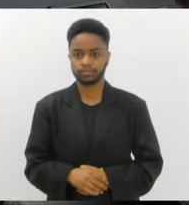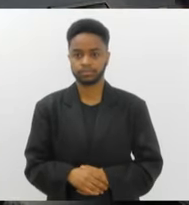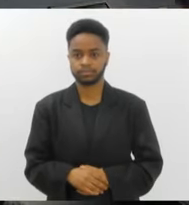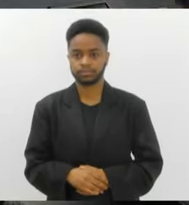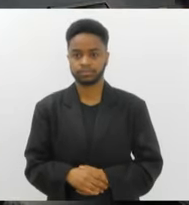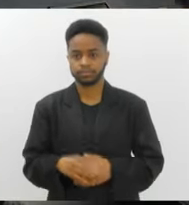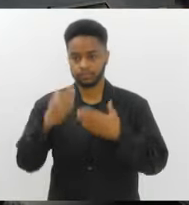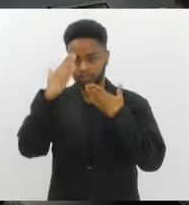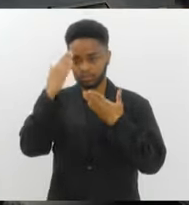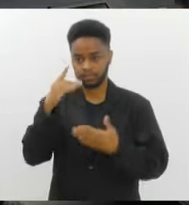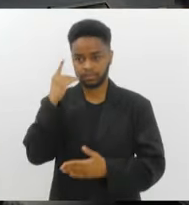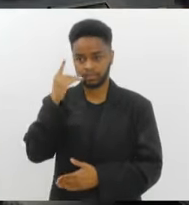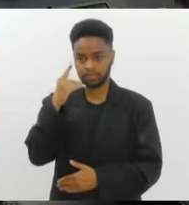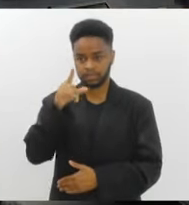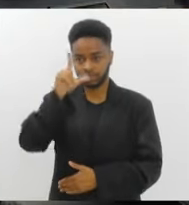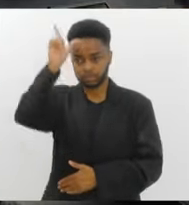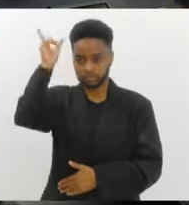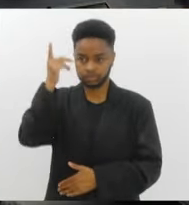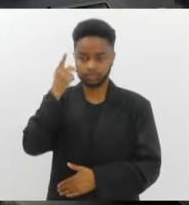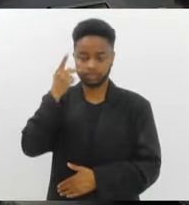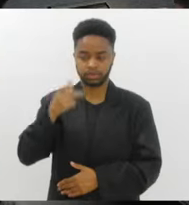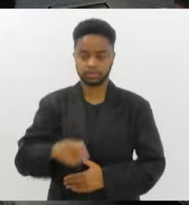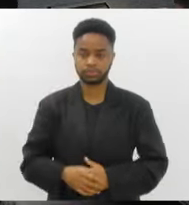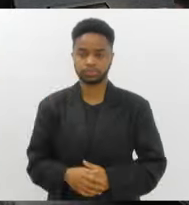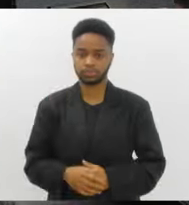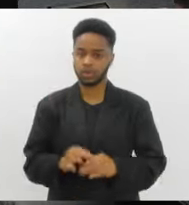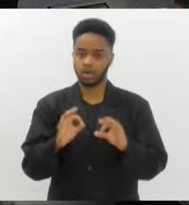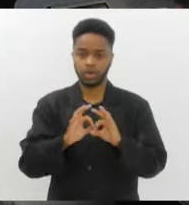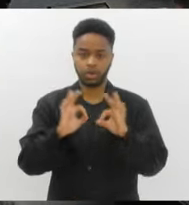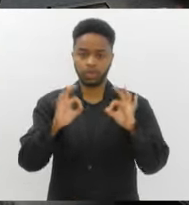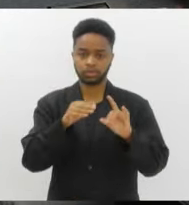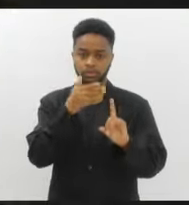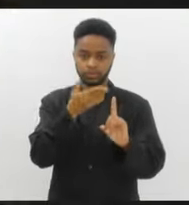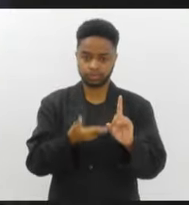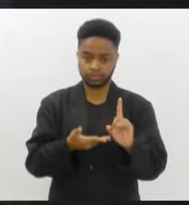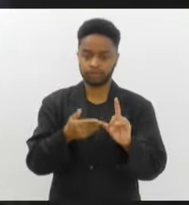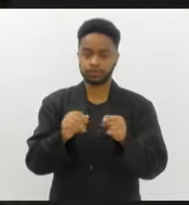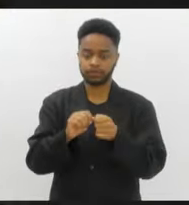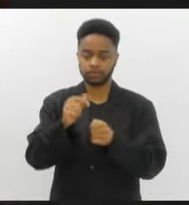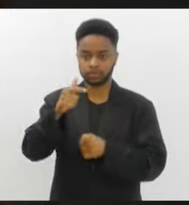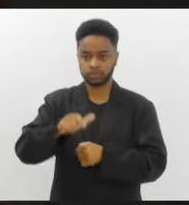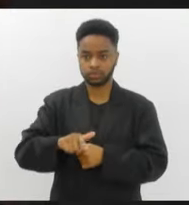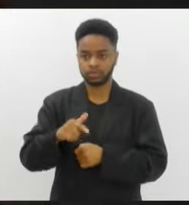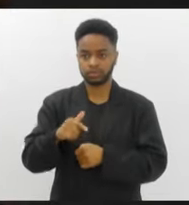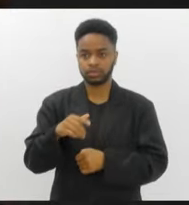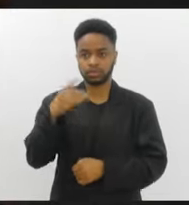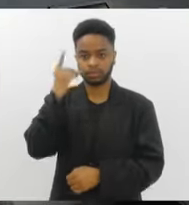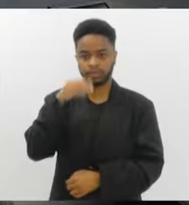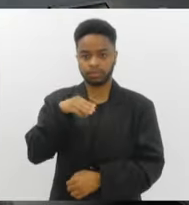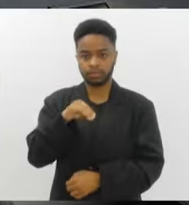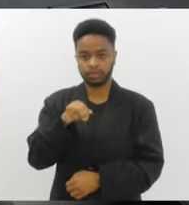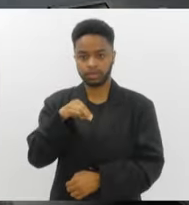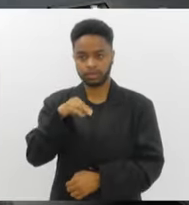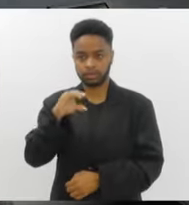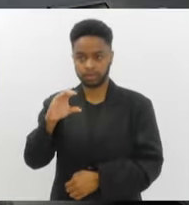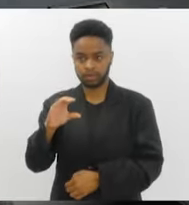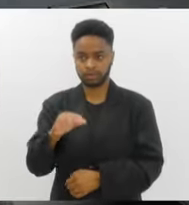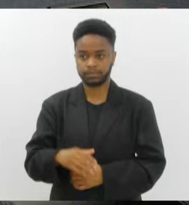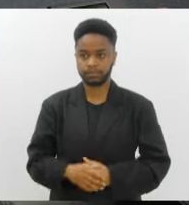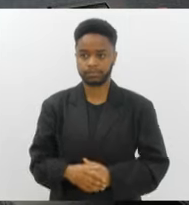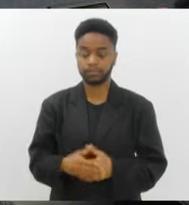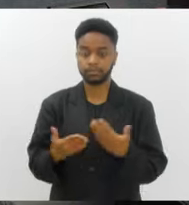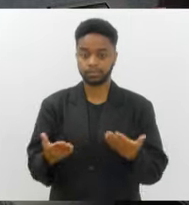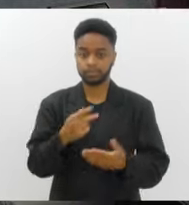Obrigado, deputado Luiz Paulo. Belíssima homenagem, Vossa Excelência, mais uma vez. Deputado Mink, por favor.